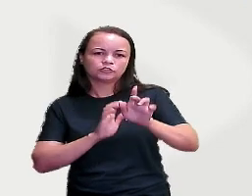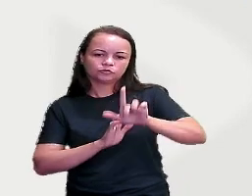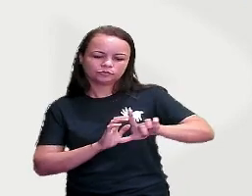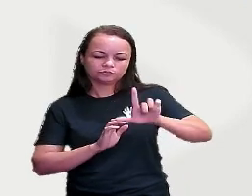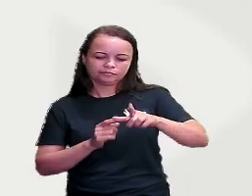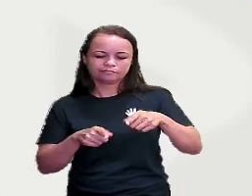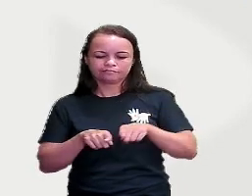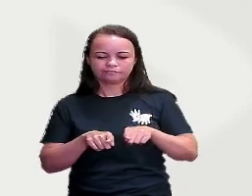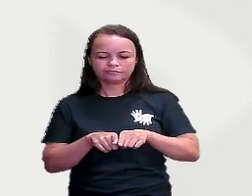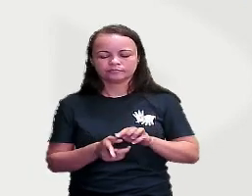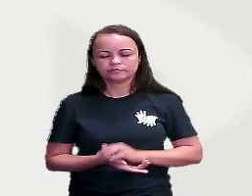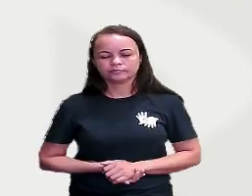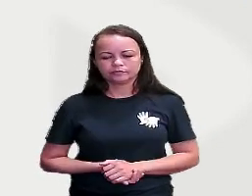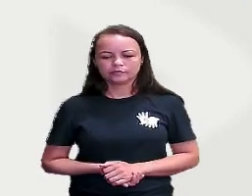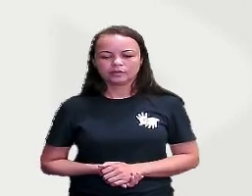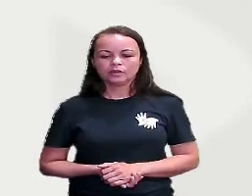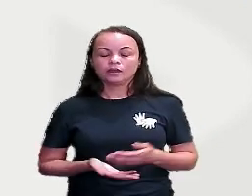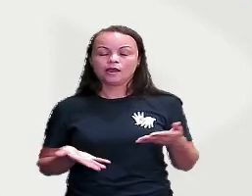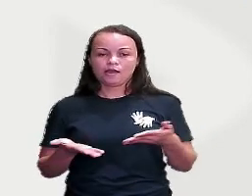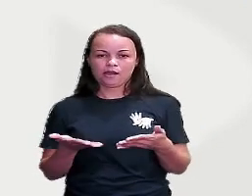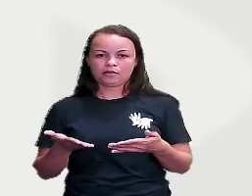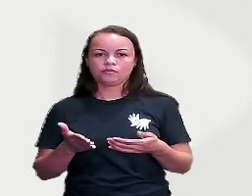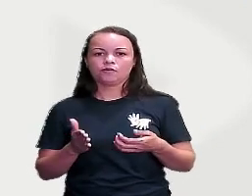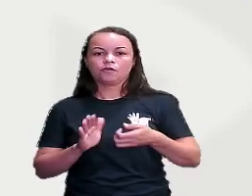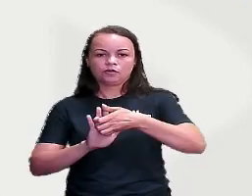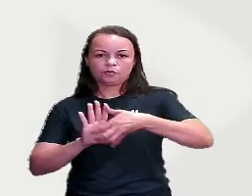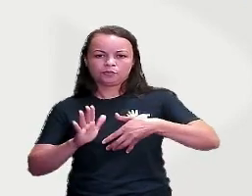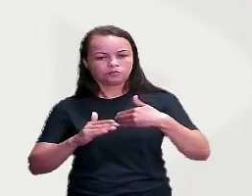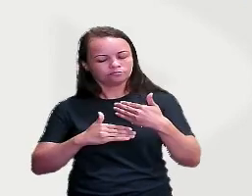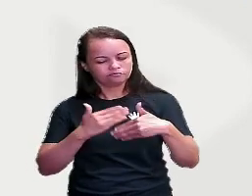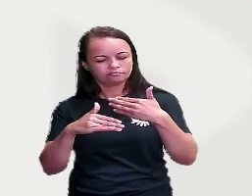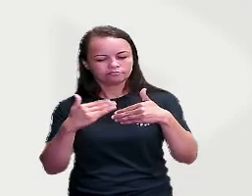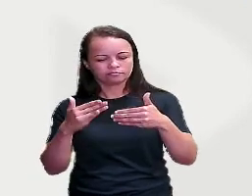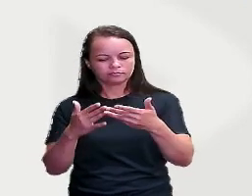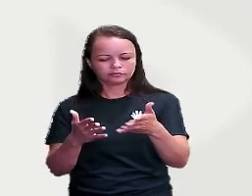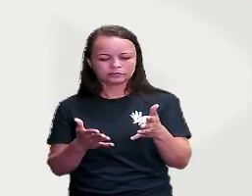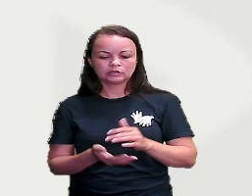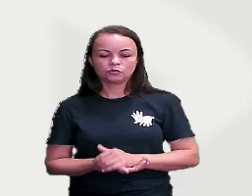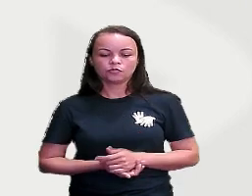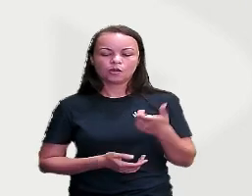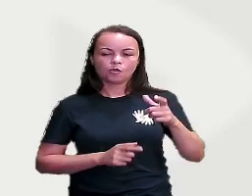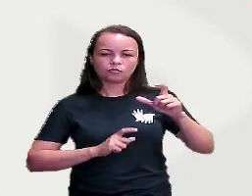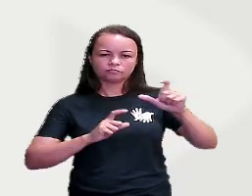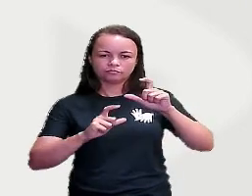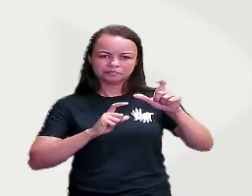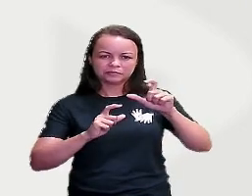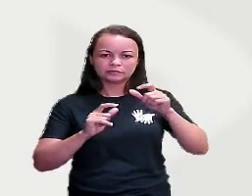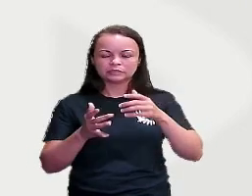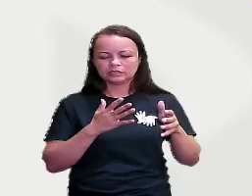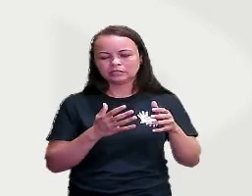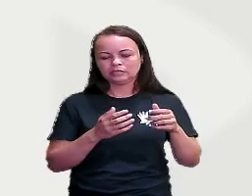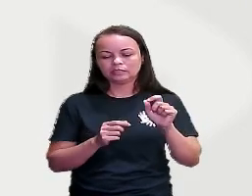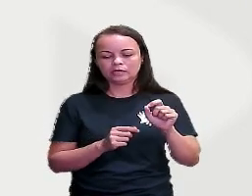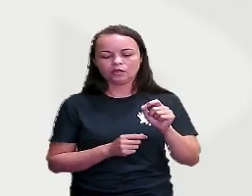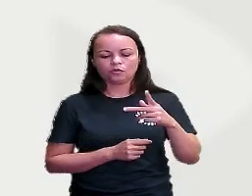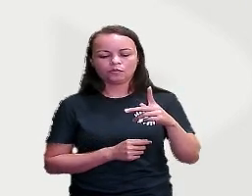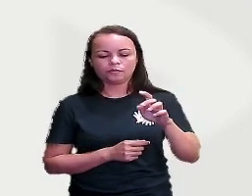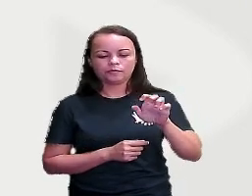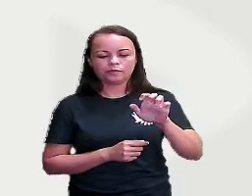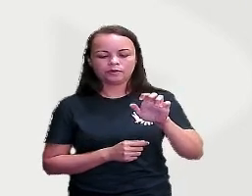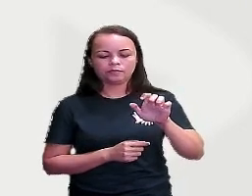Vamos agora ver as figuras de construção. Mais uma tirinha, tá? Que vai apresentar um pleonasmo.